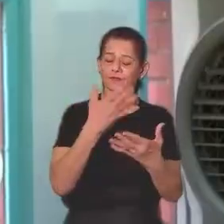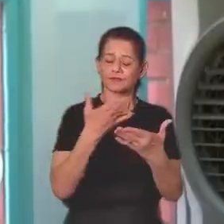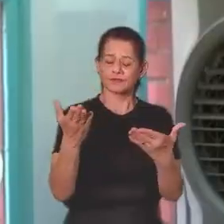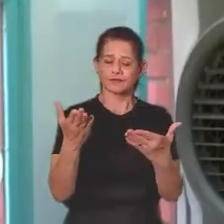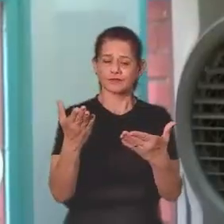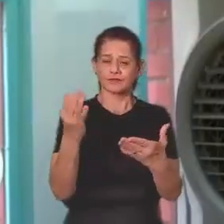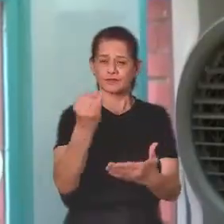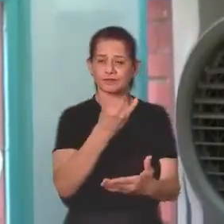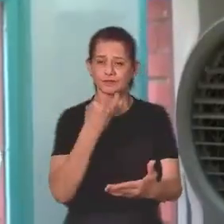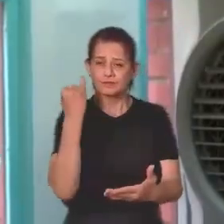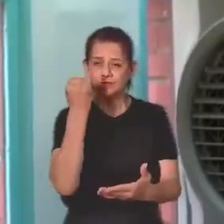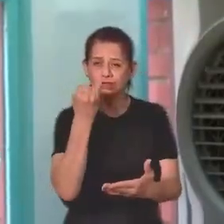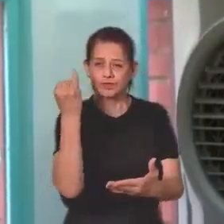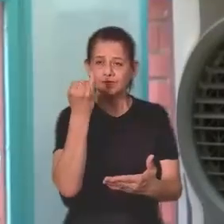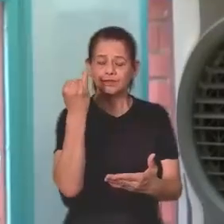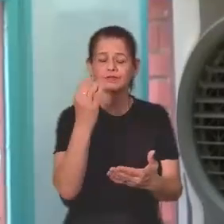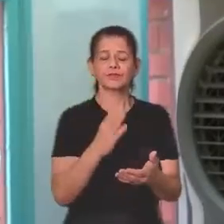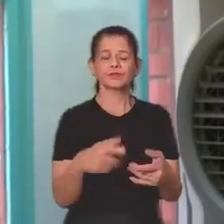talvez